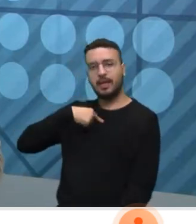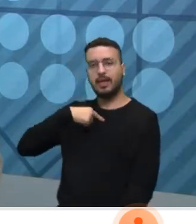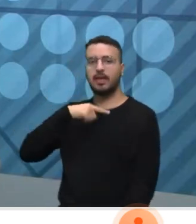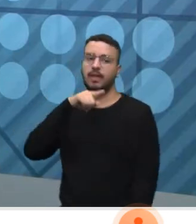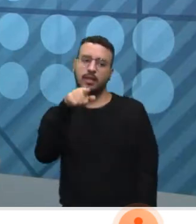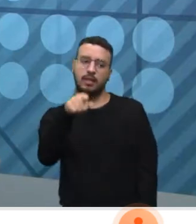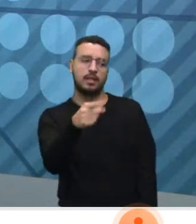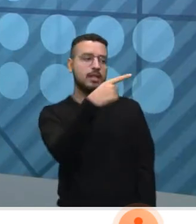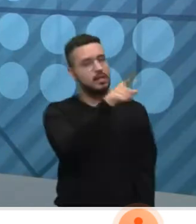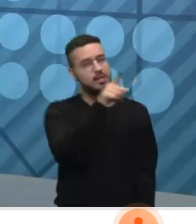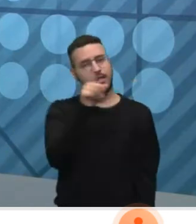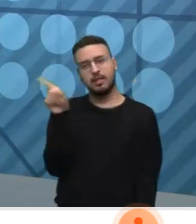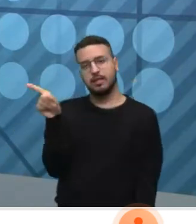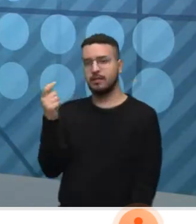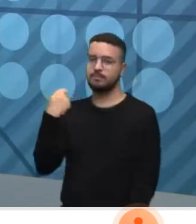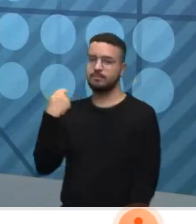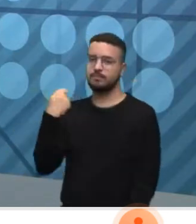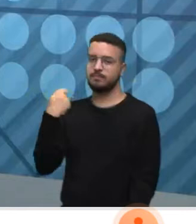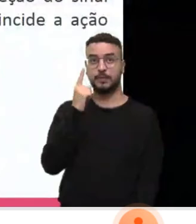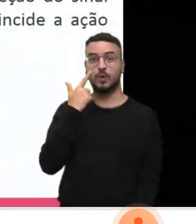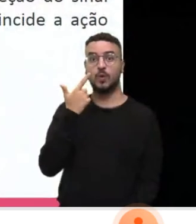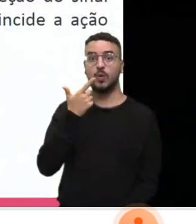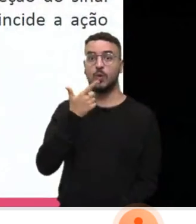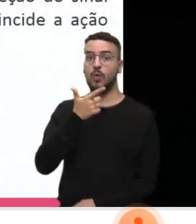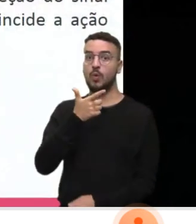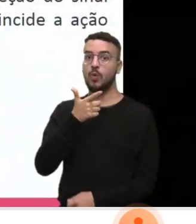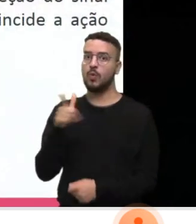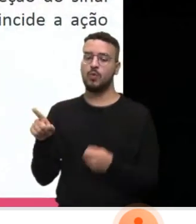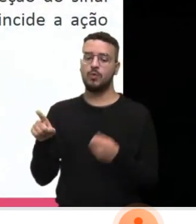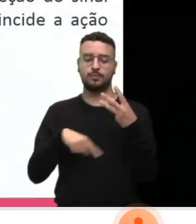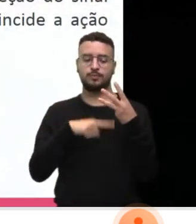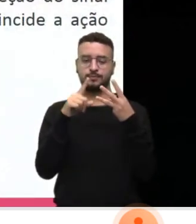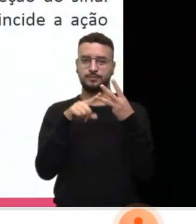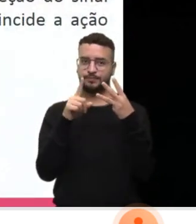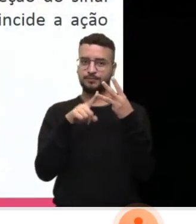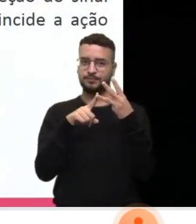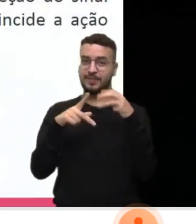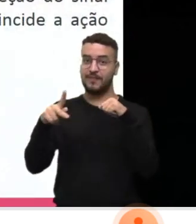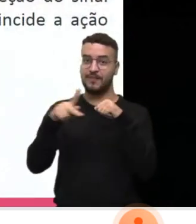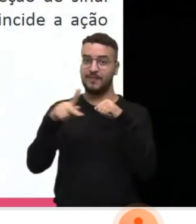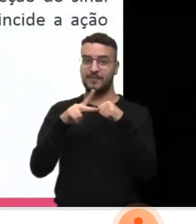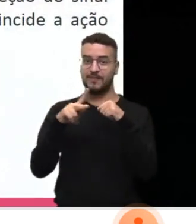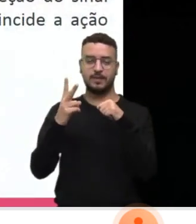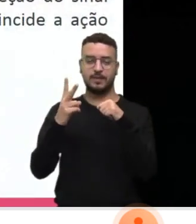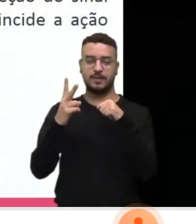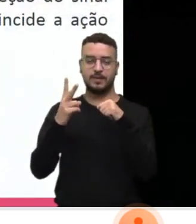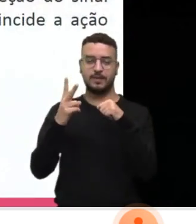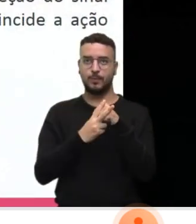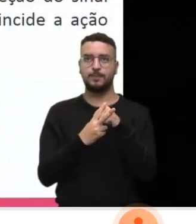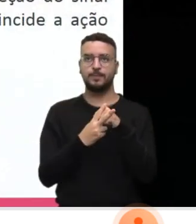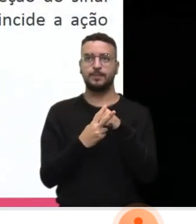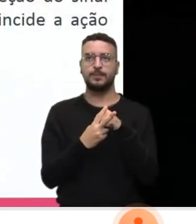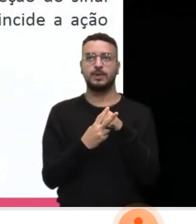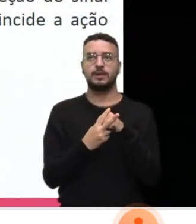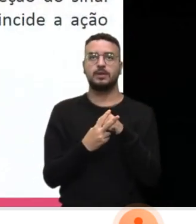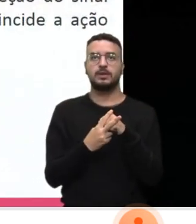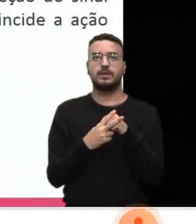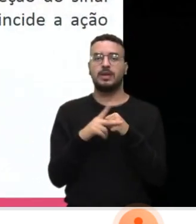verbos espaciais, lá no quadro, eles também têm uma característica que é um pouco parecido com os verbos